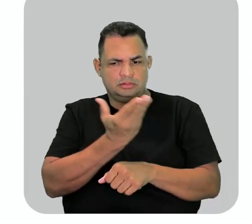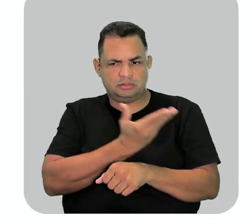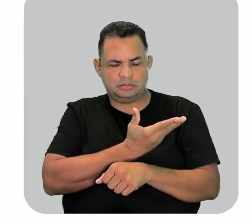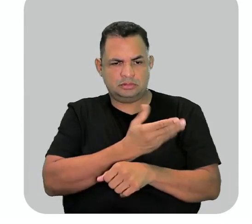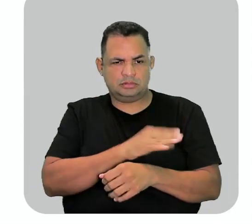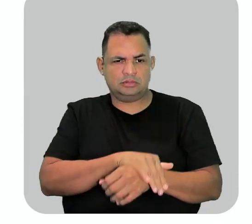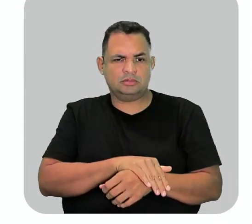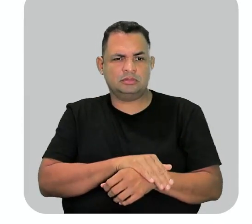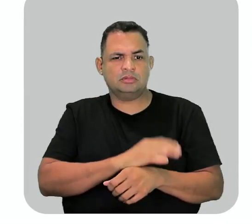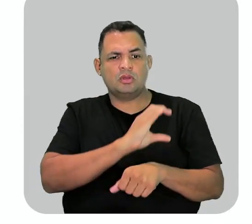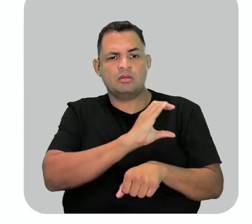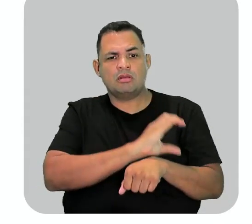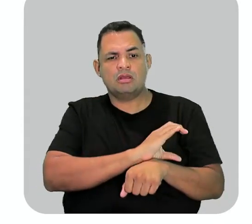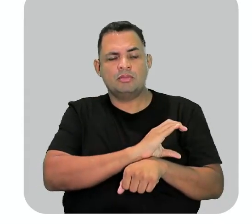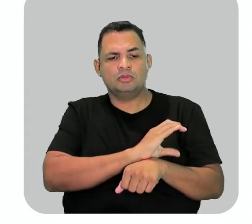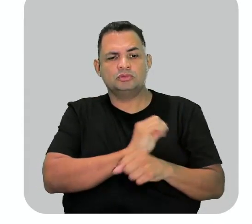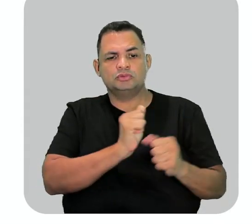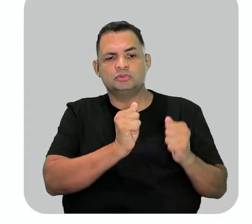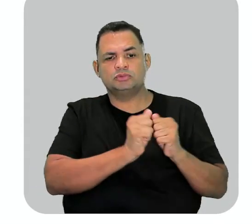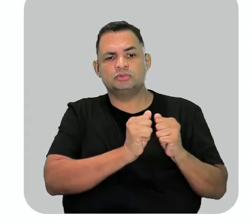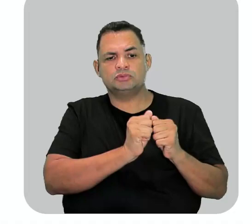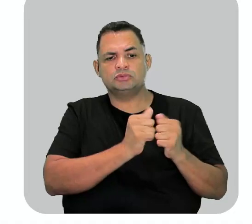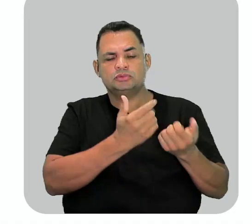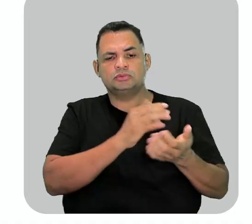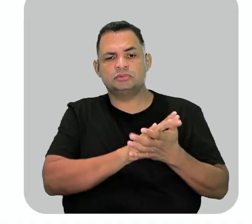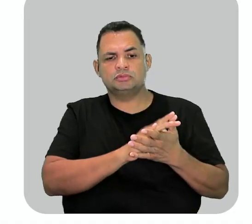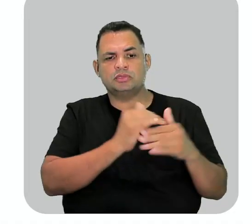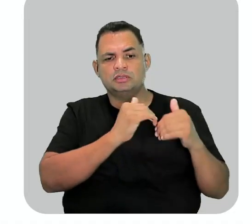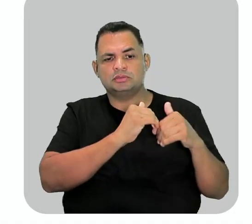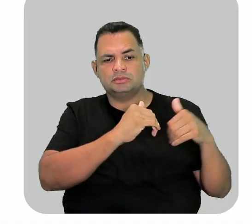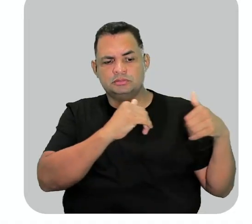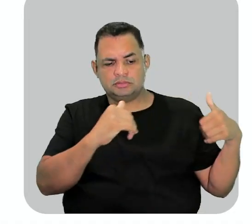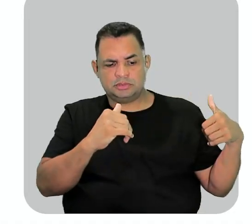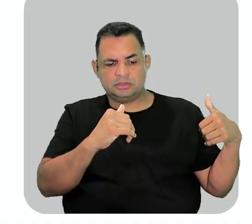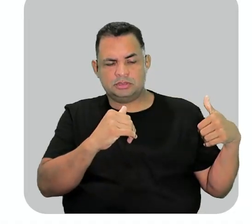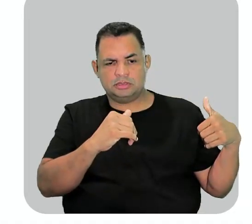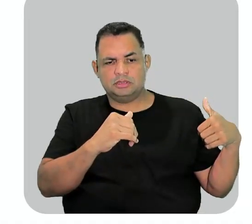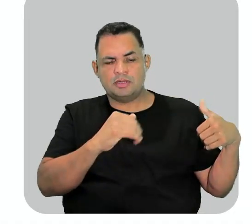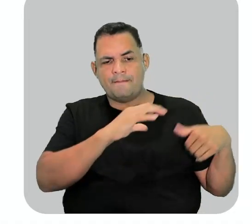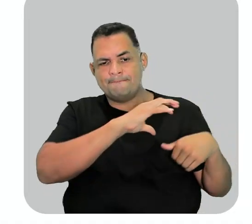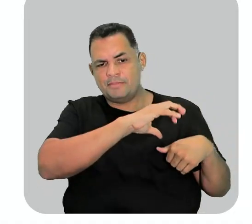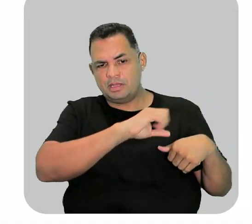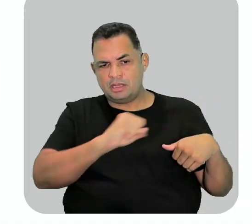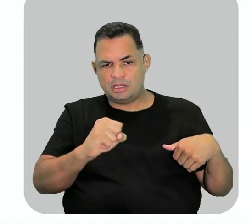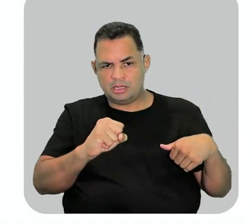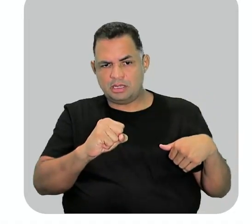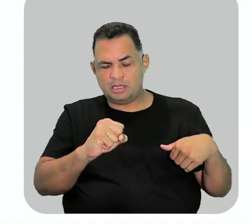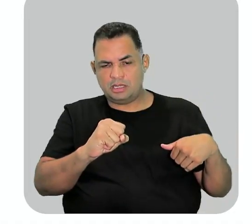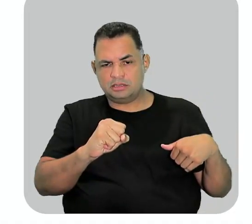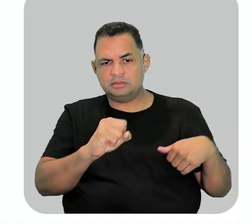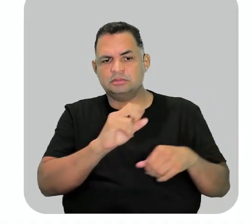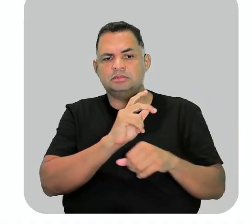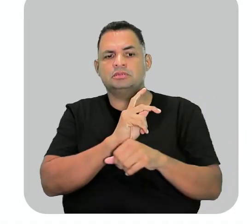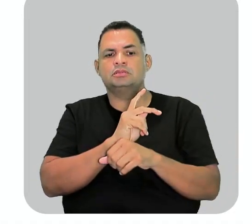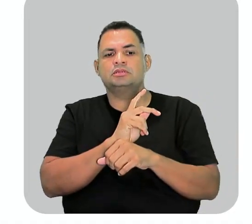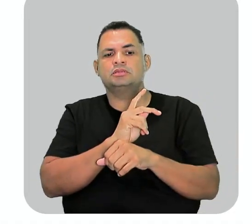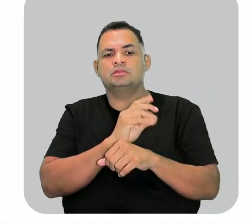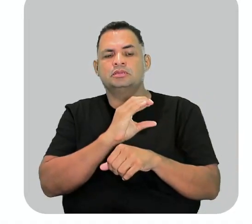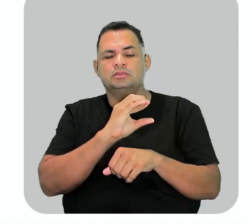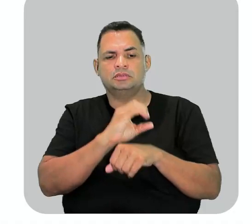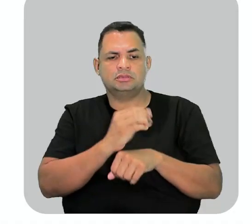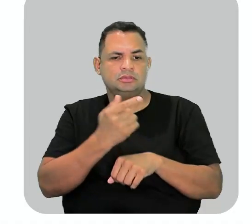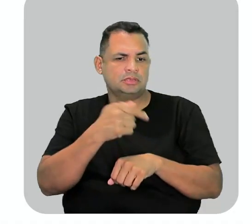aqui do nosso carbono. Ele vai fazer a ruptura, roubar esse hidrogênio. Da mesma forma que ele vai vir aqui, ó, com